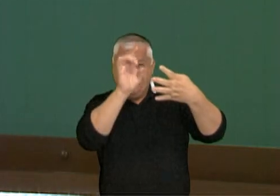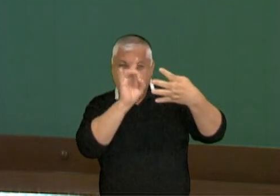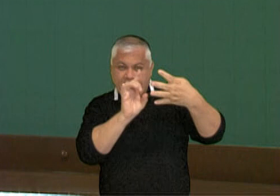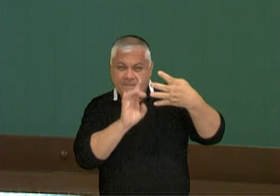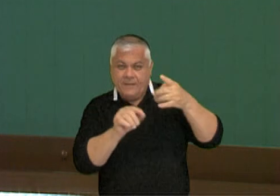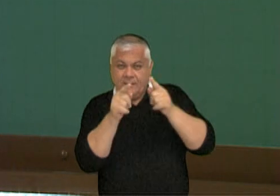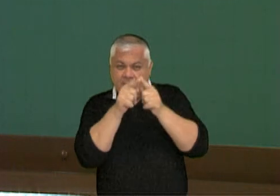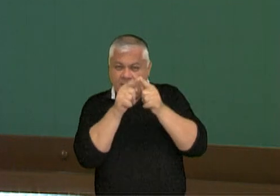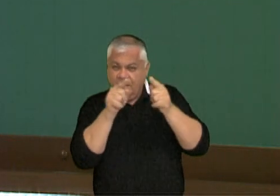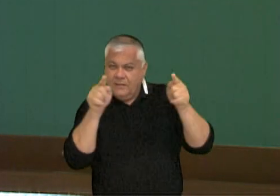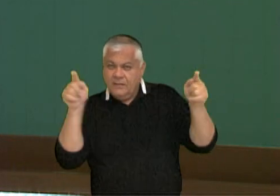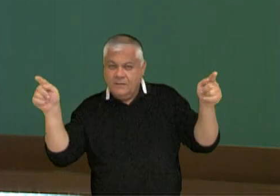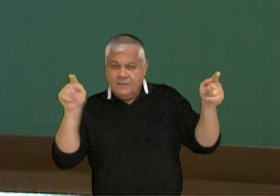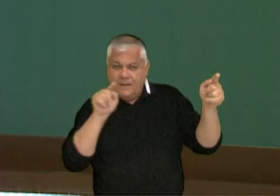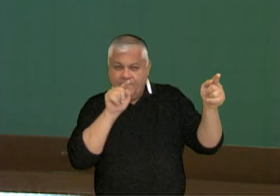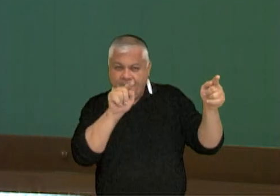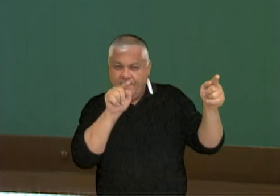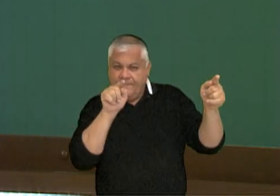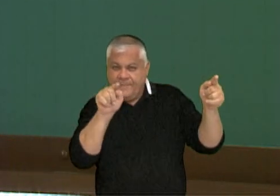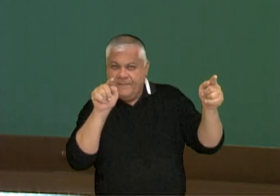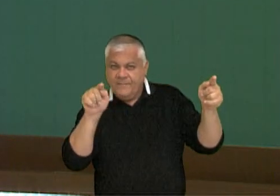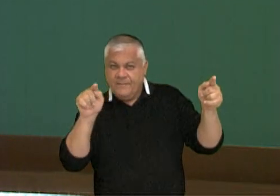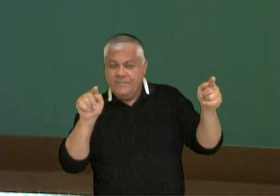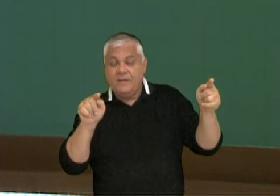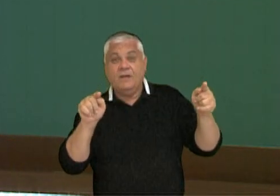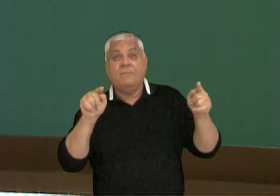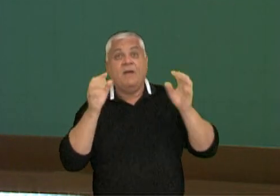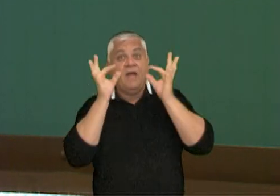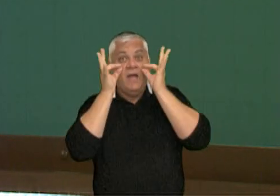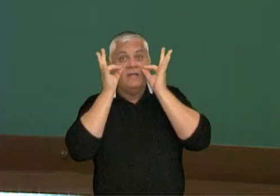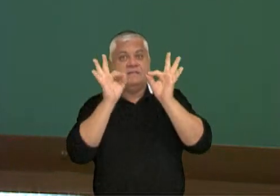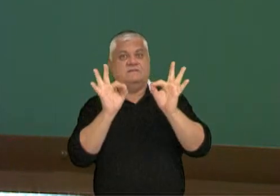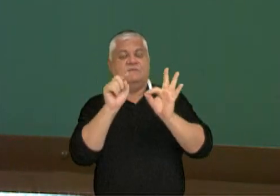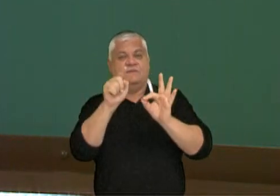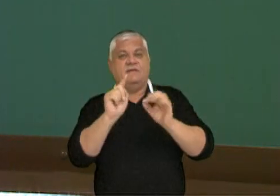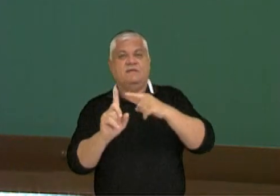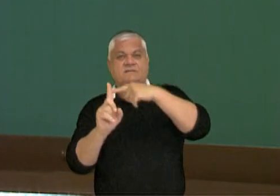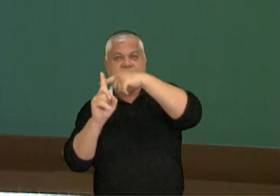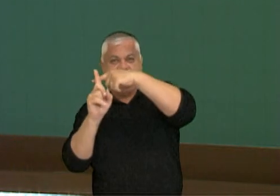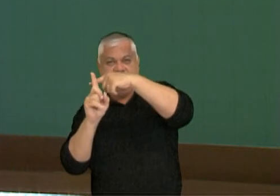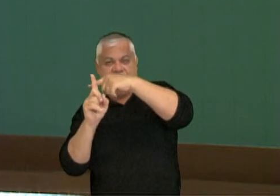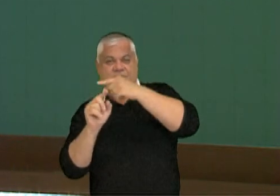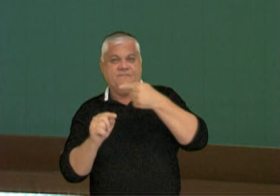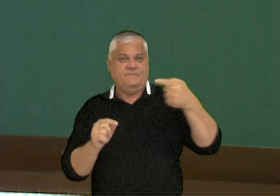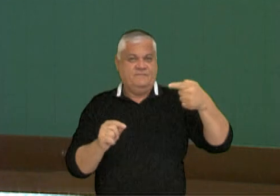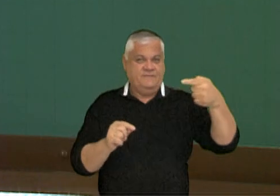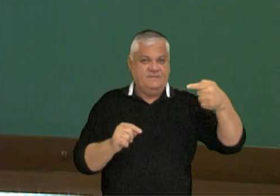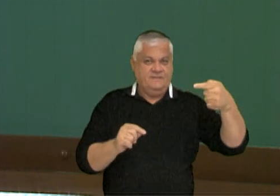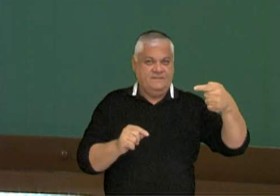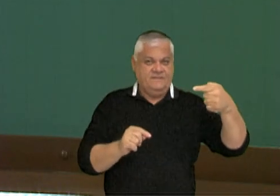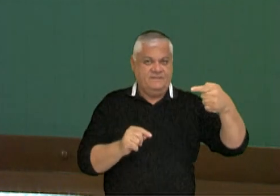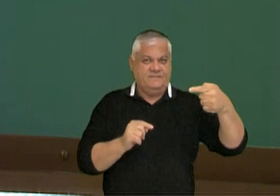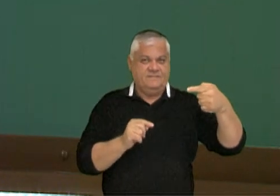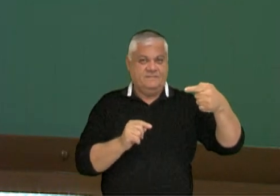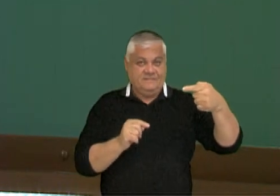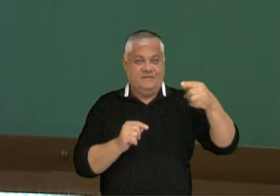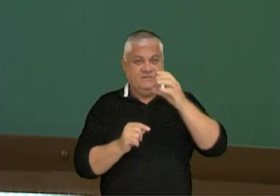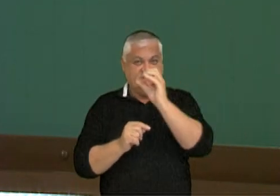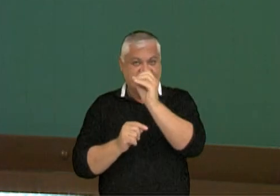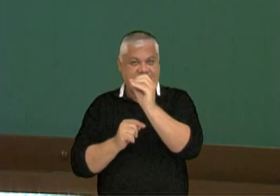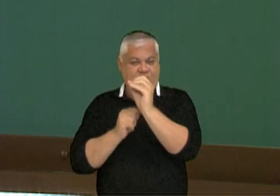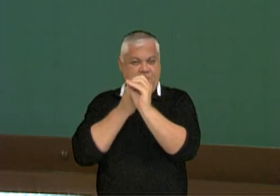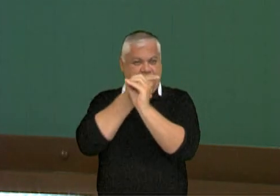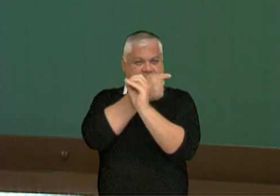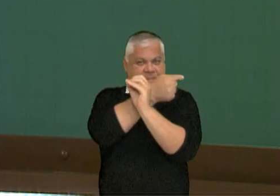Tenham atenção com relação ao sinal. Lembrem-se, valores negativos à esquerda de 0,